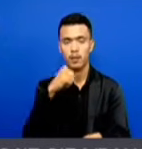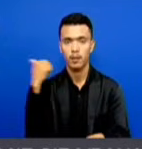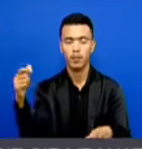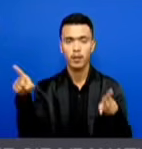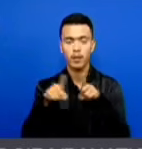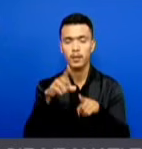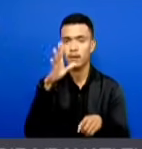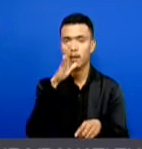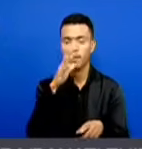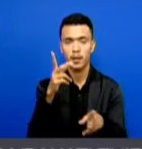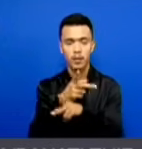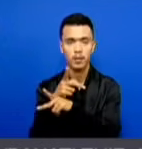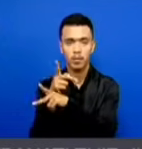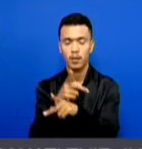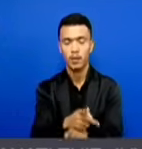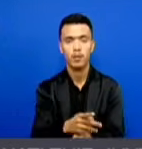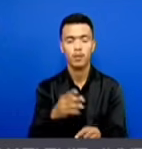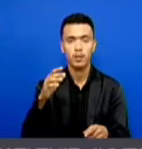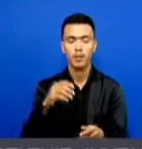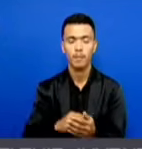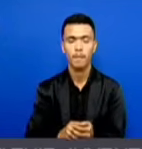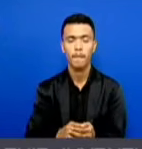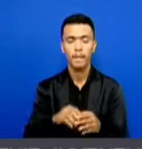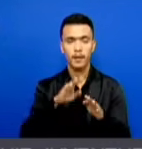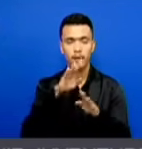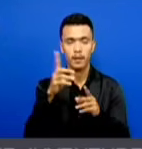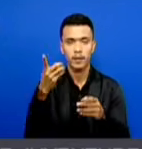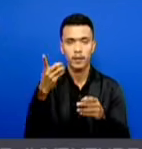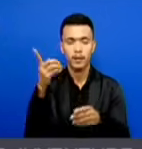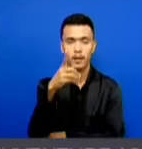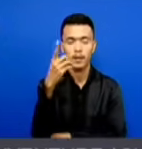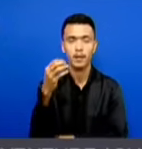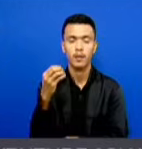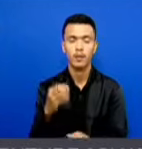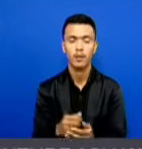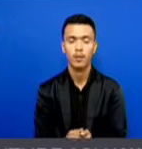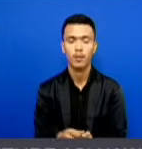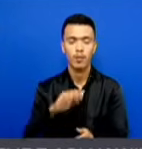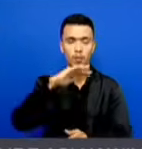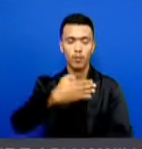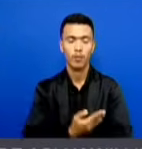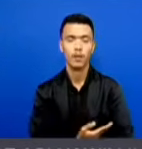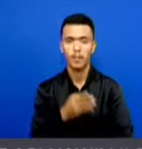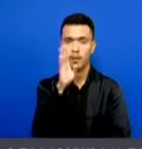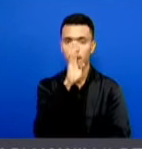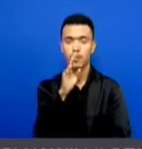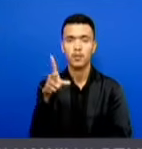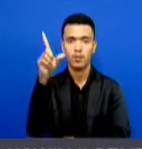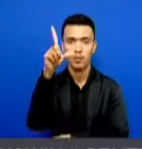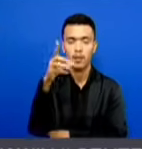tu hatene kata kini zere uma larang nih nesane beda der ni uang mata bisu ora nesane tinggi hambut ruma miu